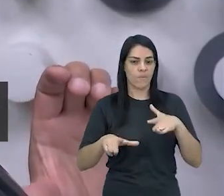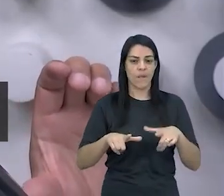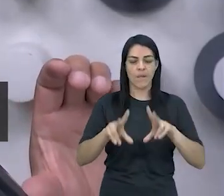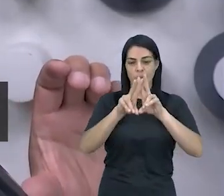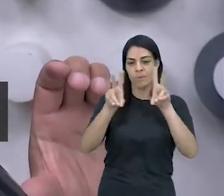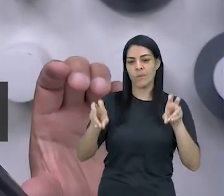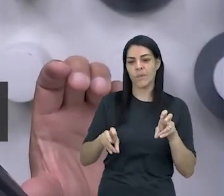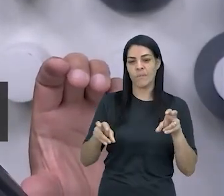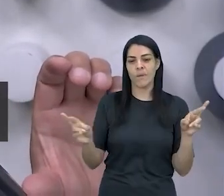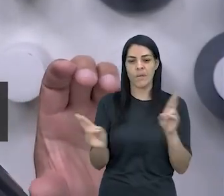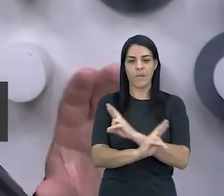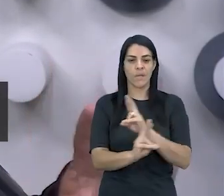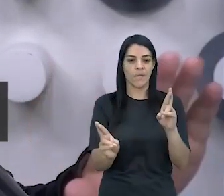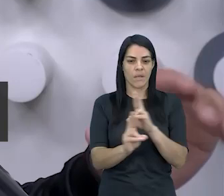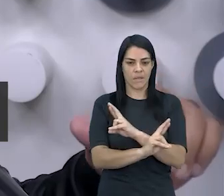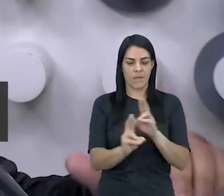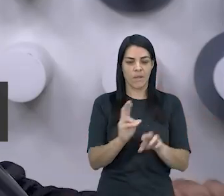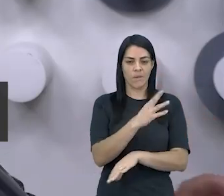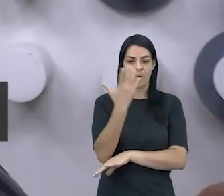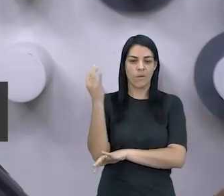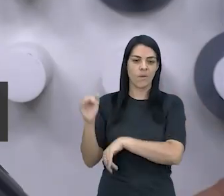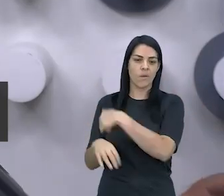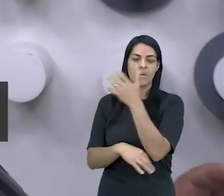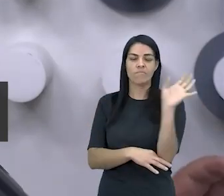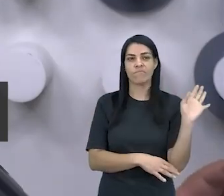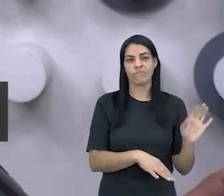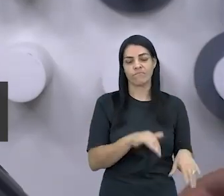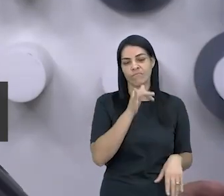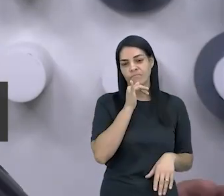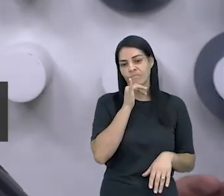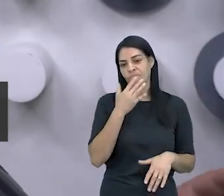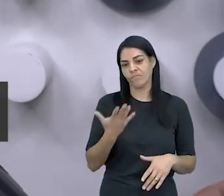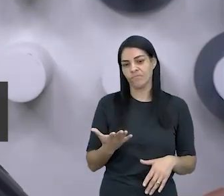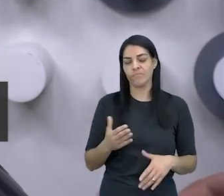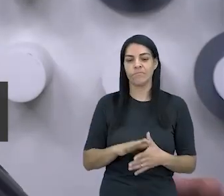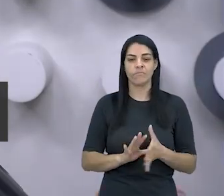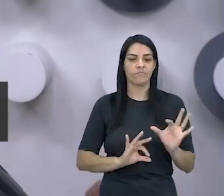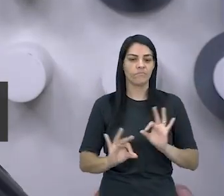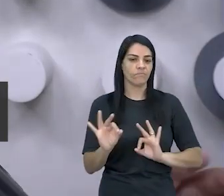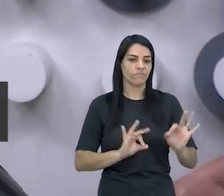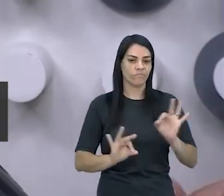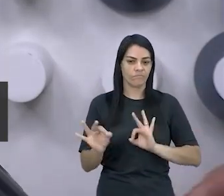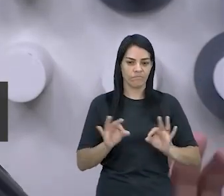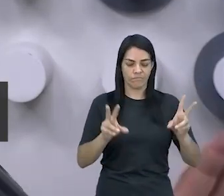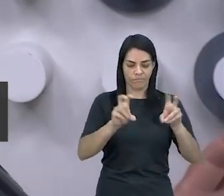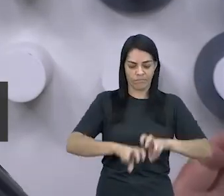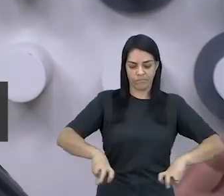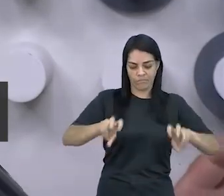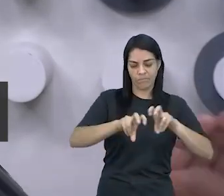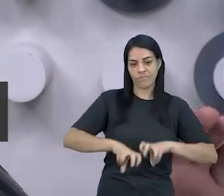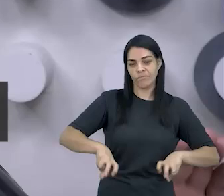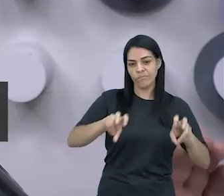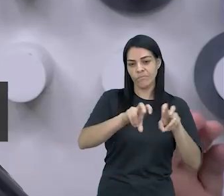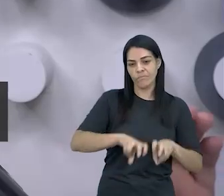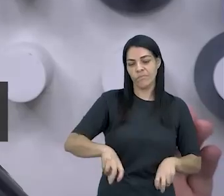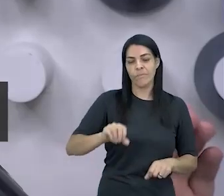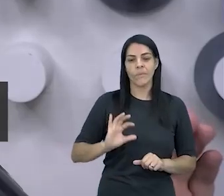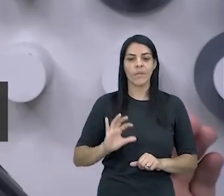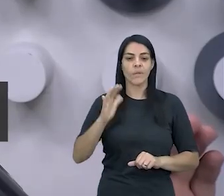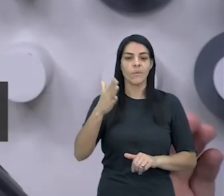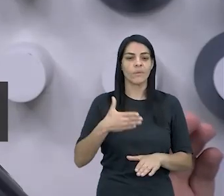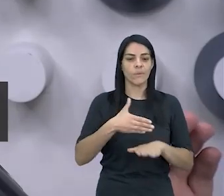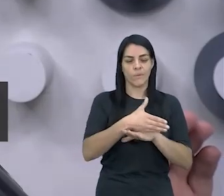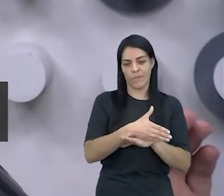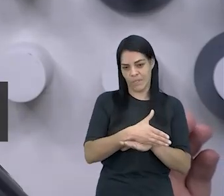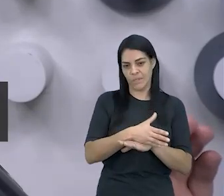tema relacionado ao meio ambiente, vamos supor que seja a questão da produção agrícola, né? E aí, quando eu entro,